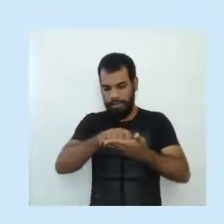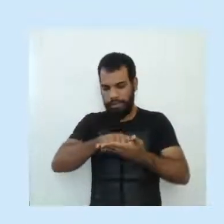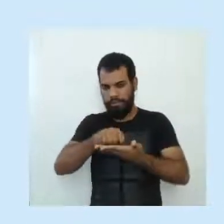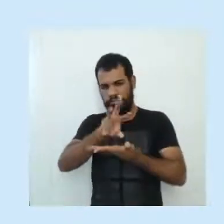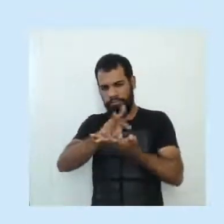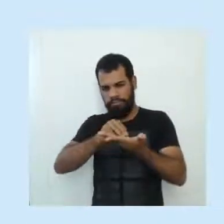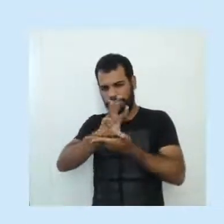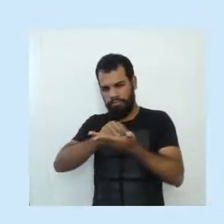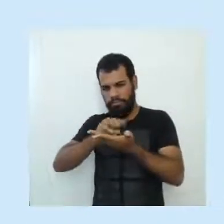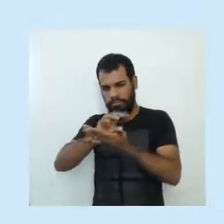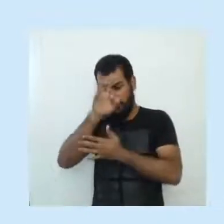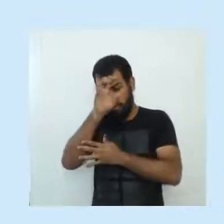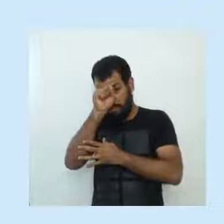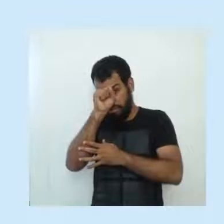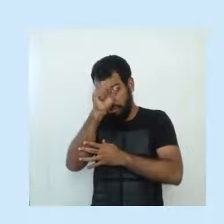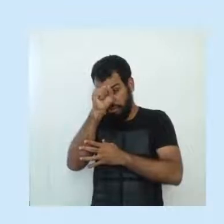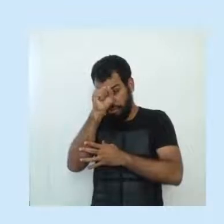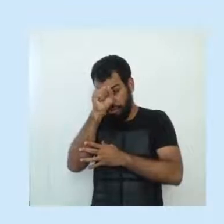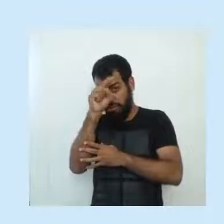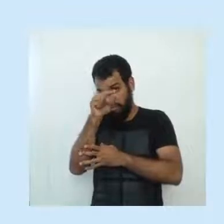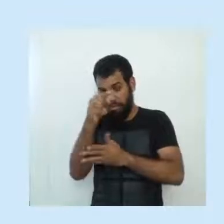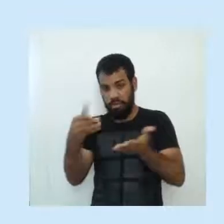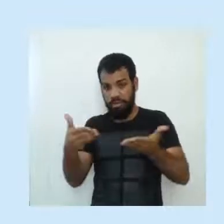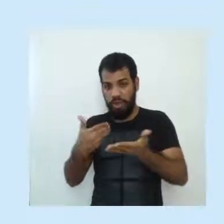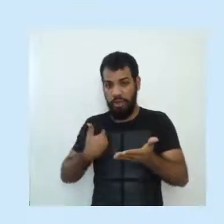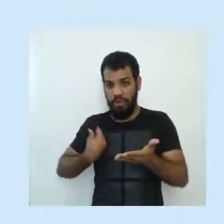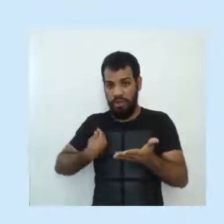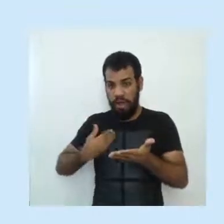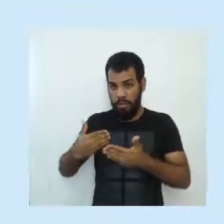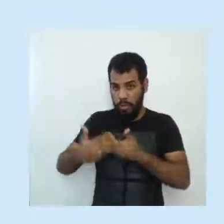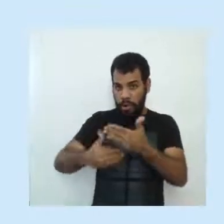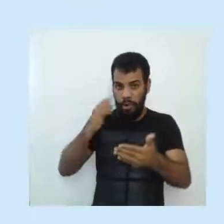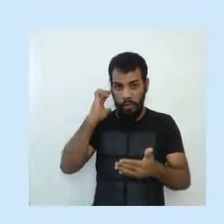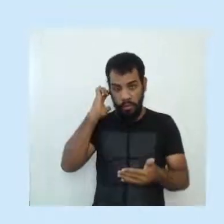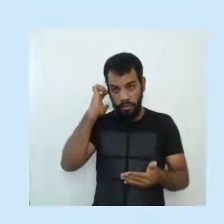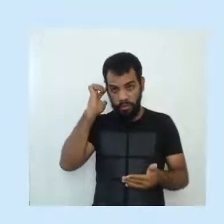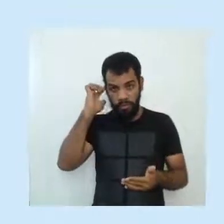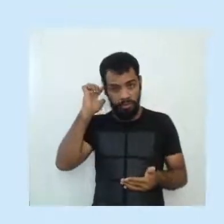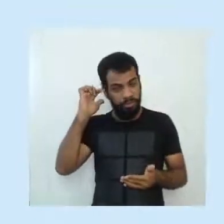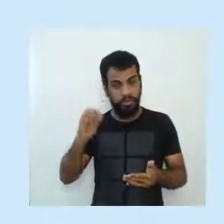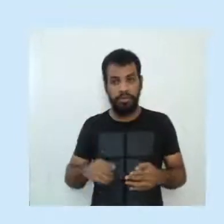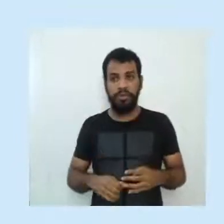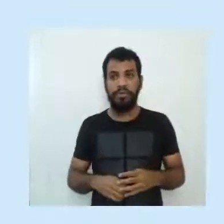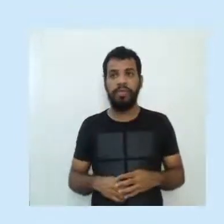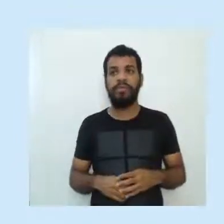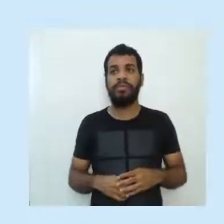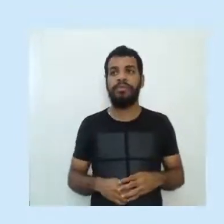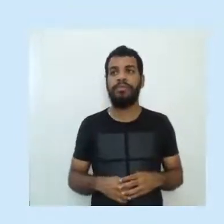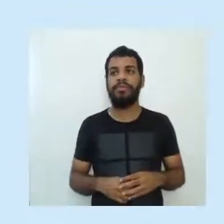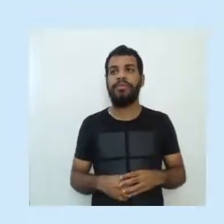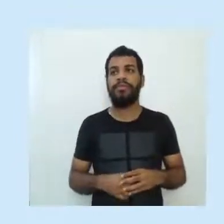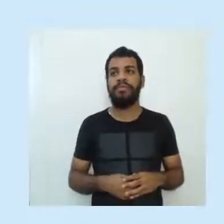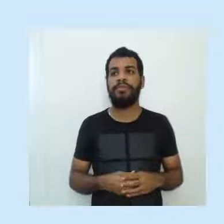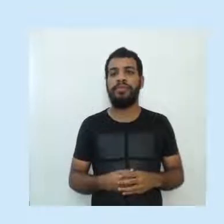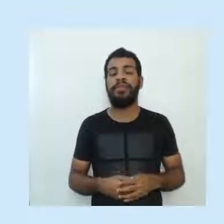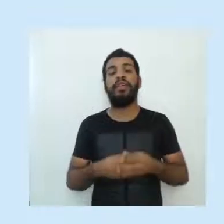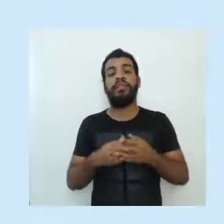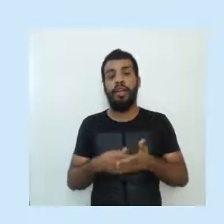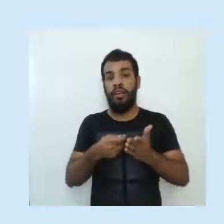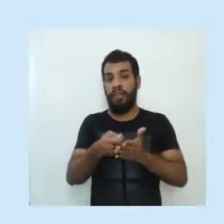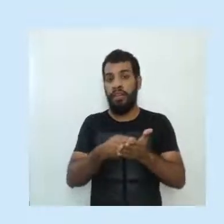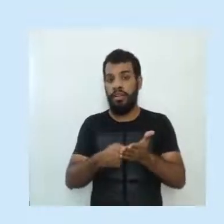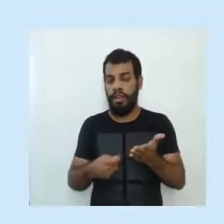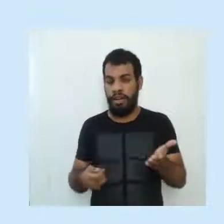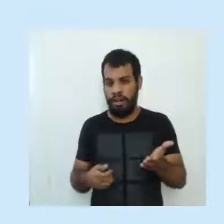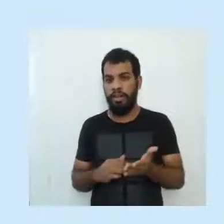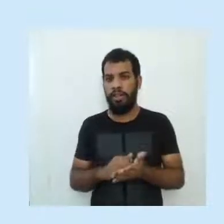o conteúdo de hoje que vocês vão levar para a vida toda, obviamente, né? Afinal de contas, a gente está aprendendo a escrever